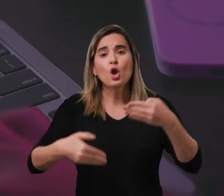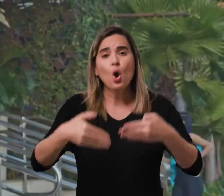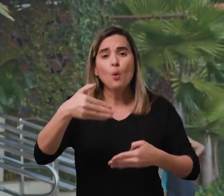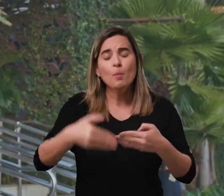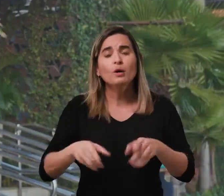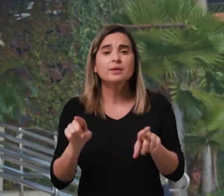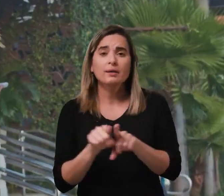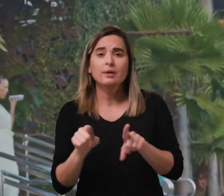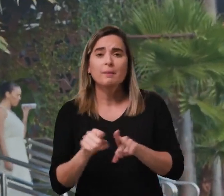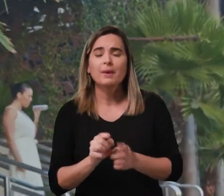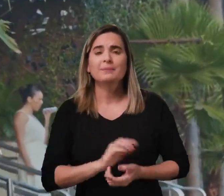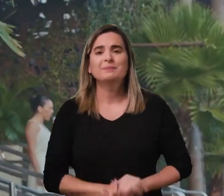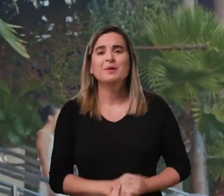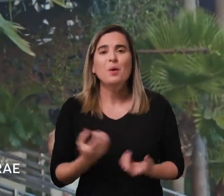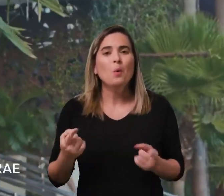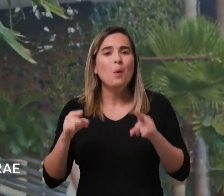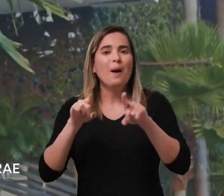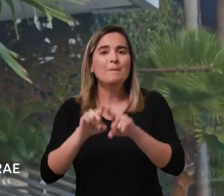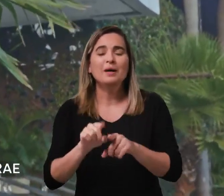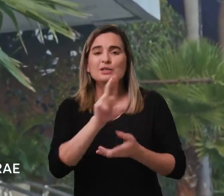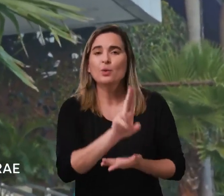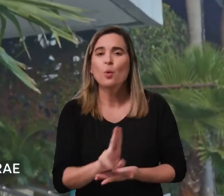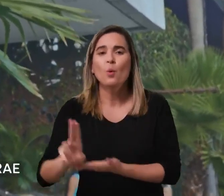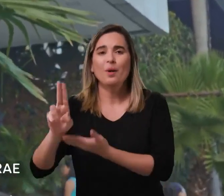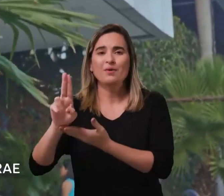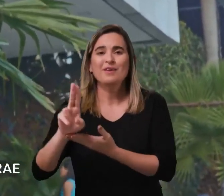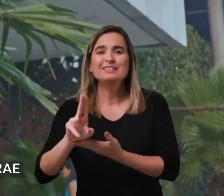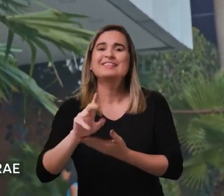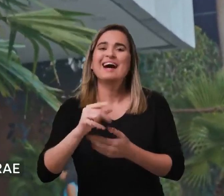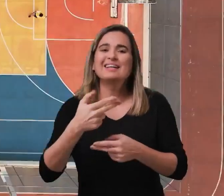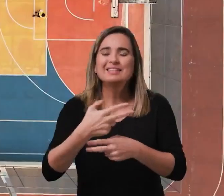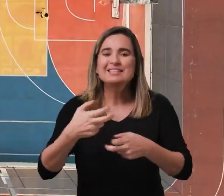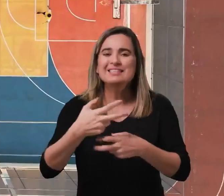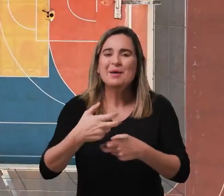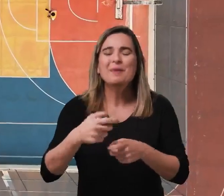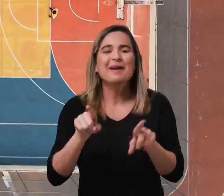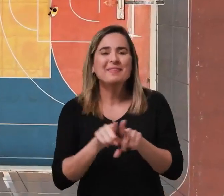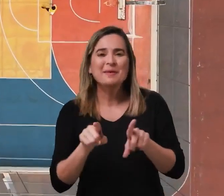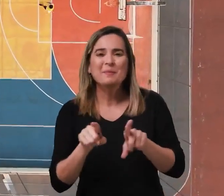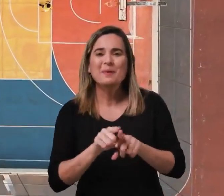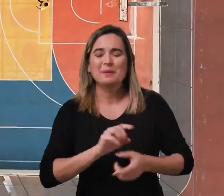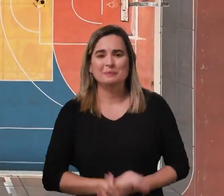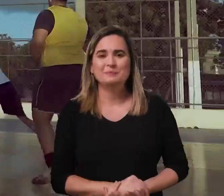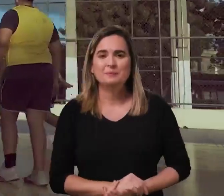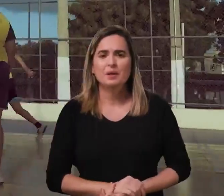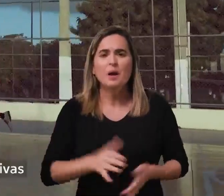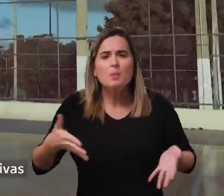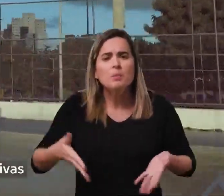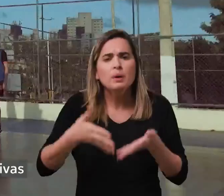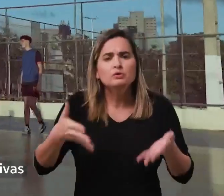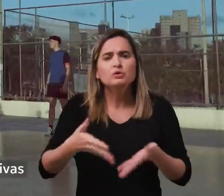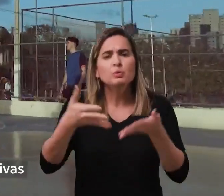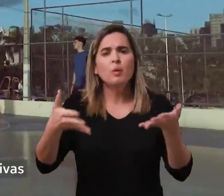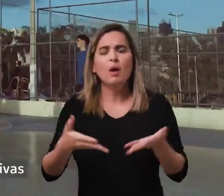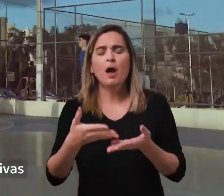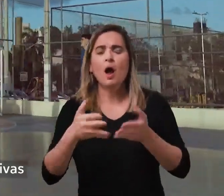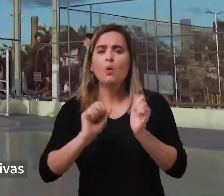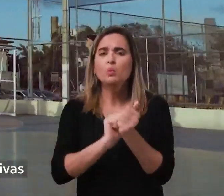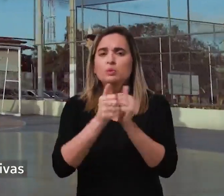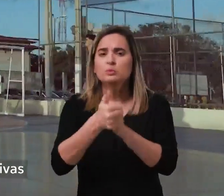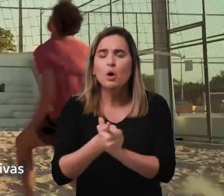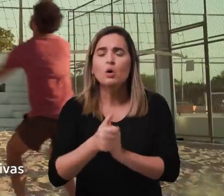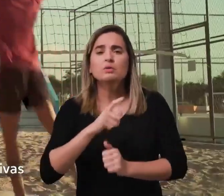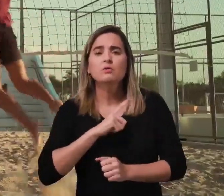robótica. Tudo isso em parceria com universidades, SESI e SEBRAE. Para incentivar o esporte, vamos construir